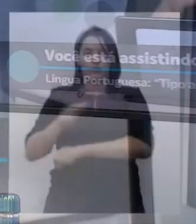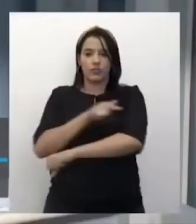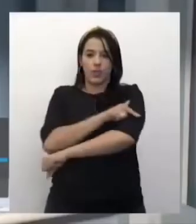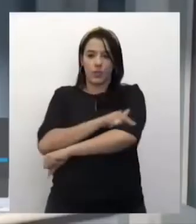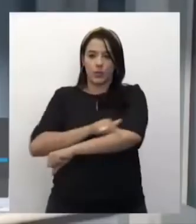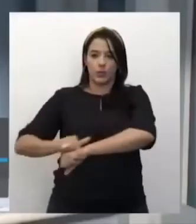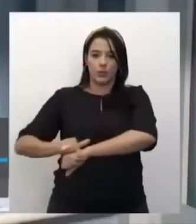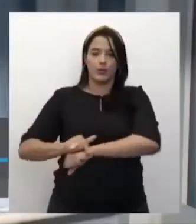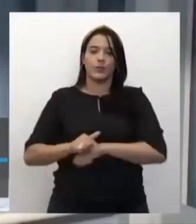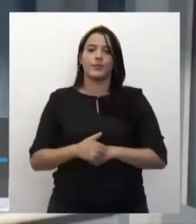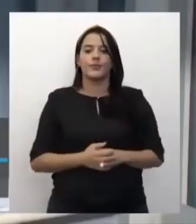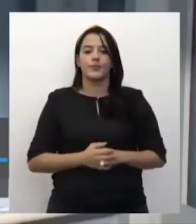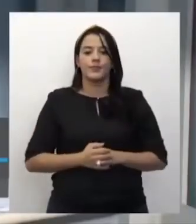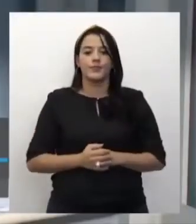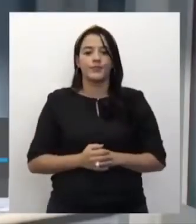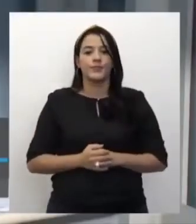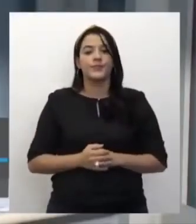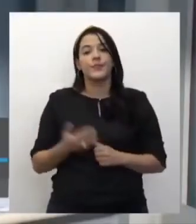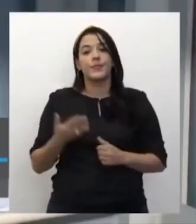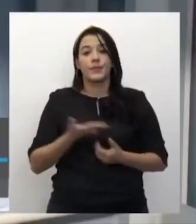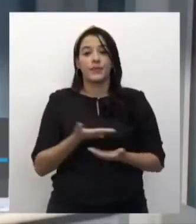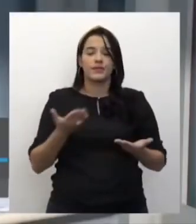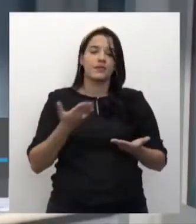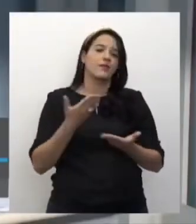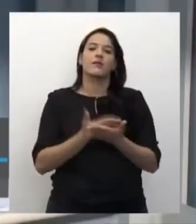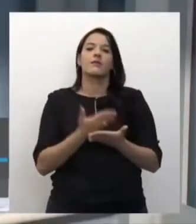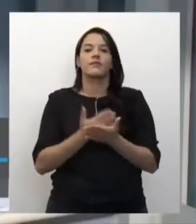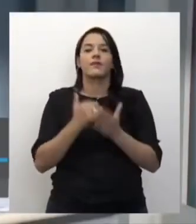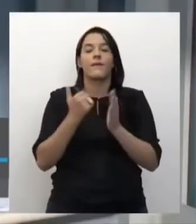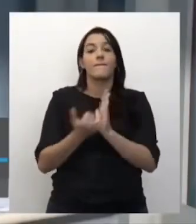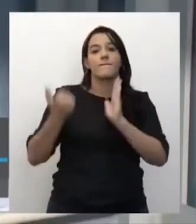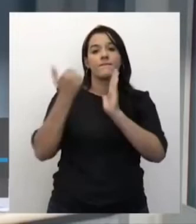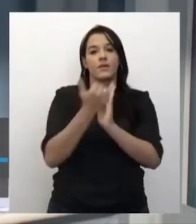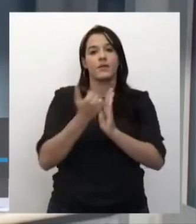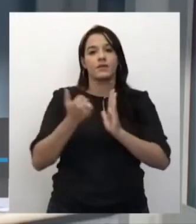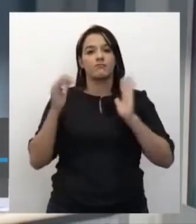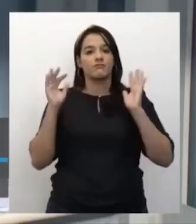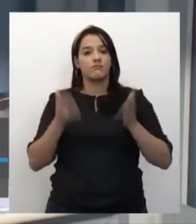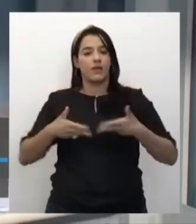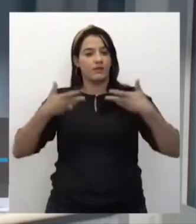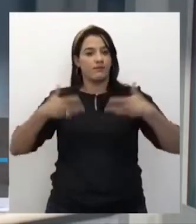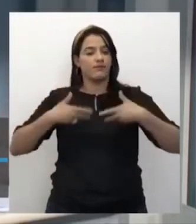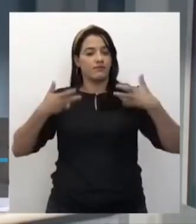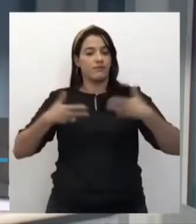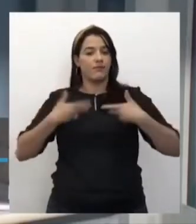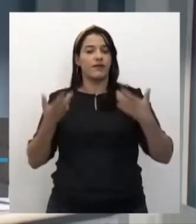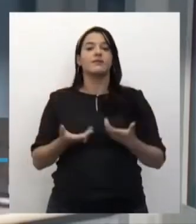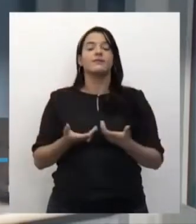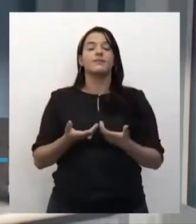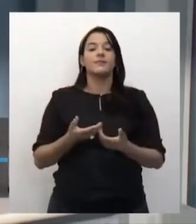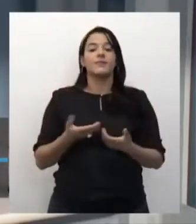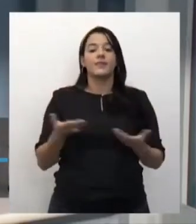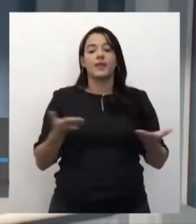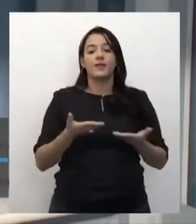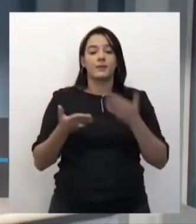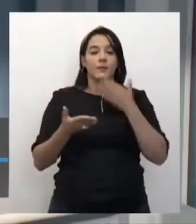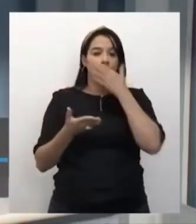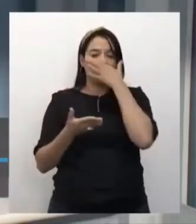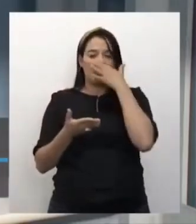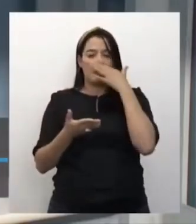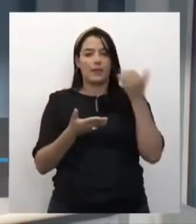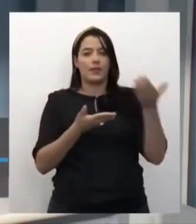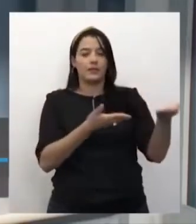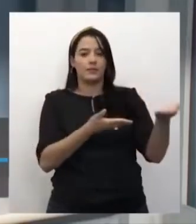E aí, para a gente deixar essa aula aí mais animada, né, com um sentido assim mais palpável, eu convidei para falar com a